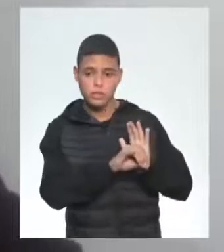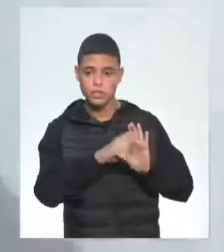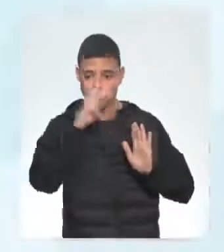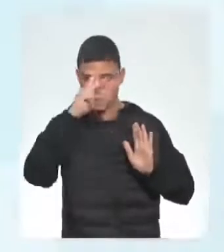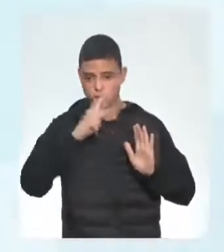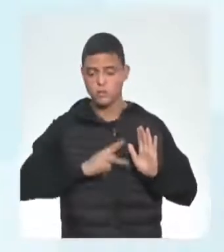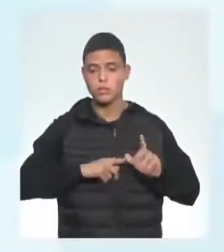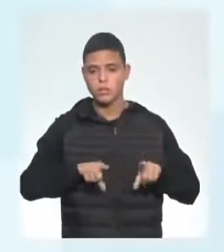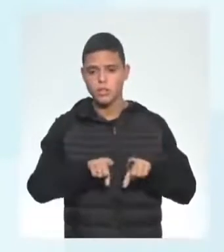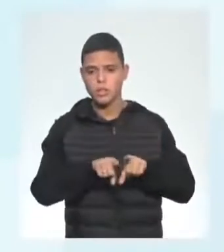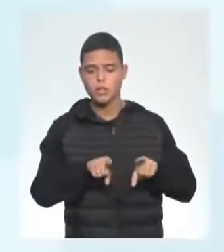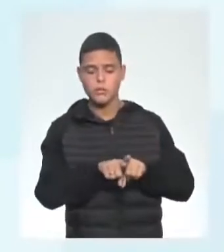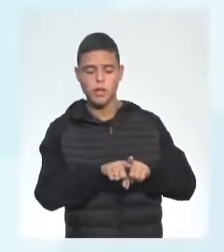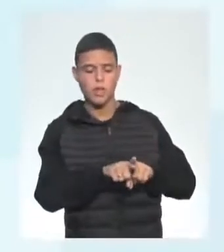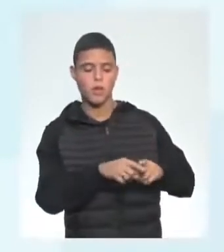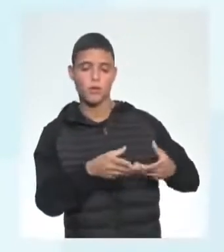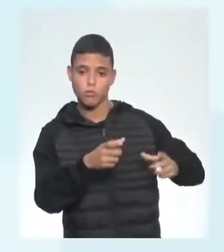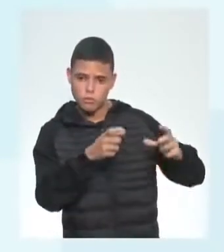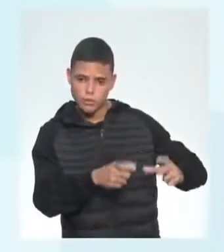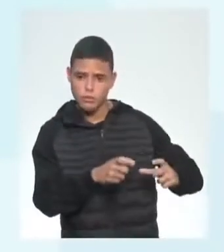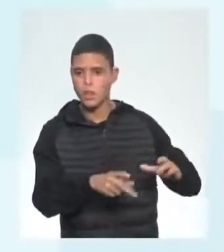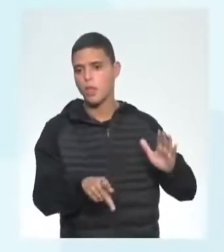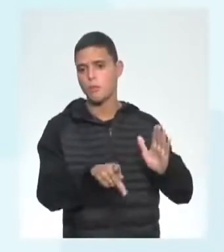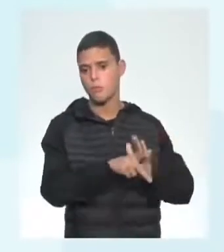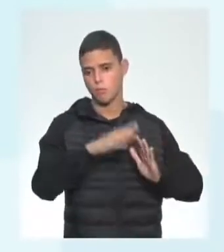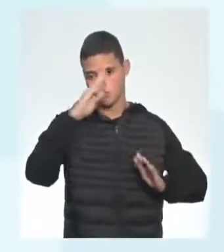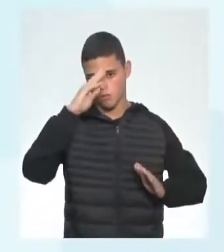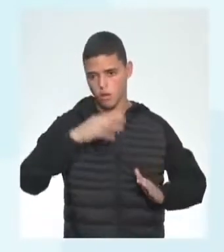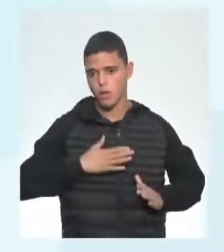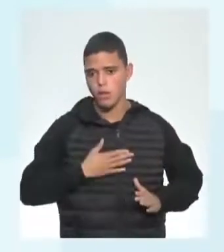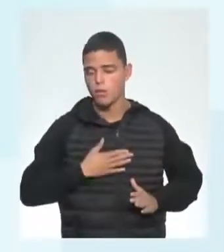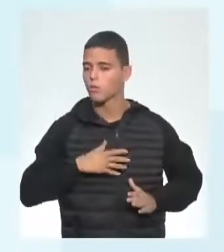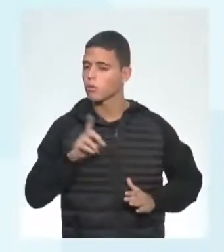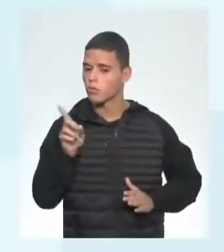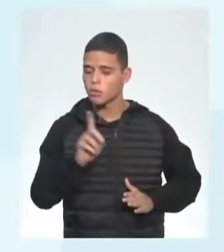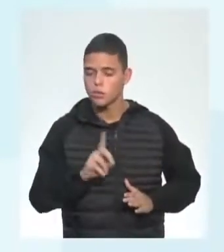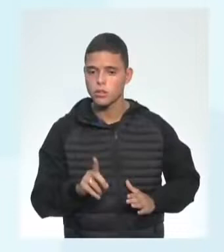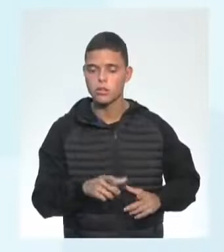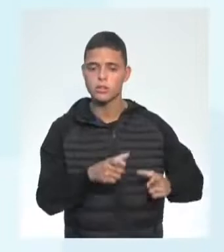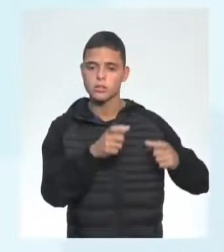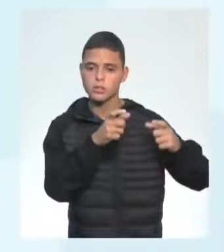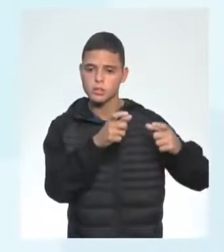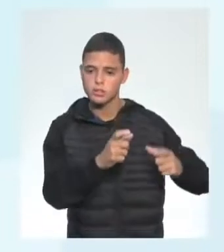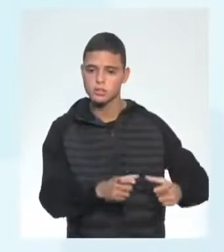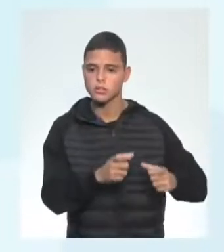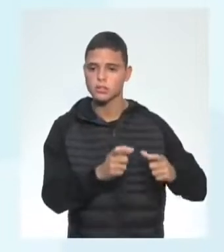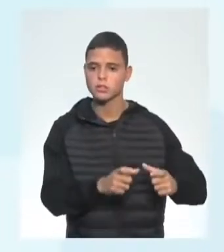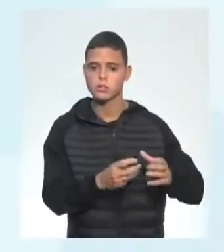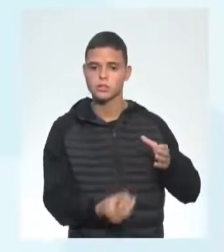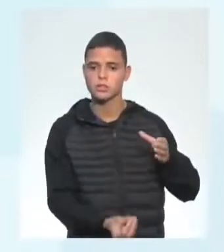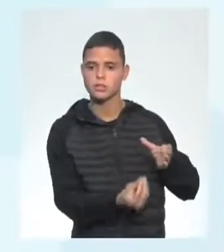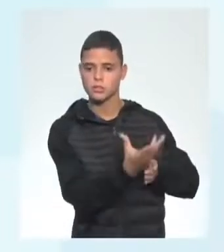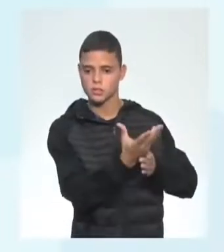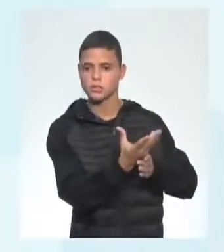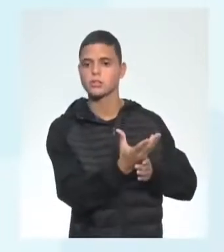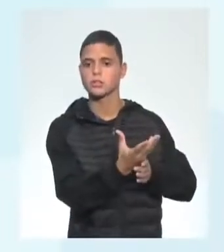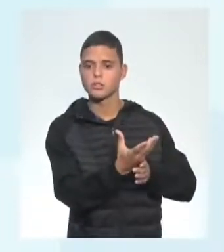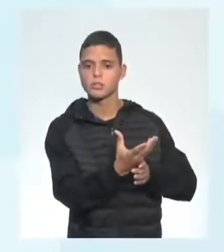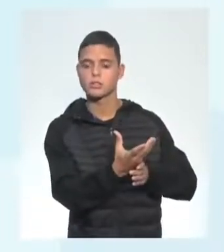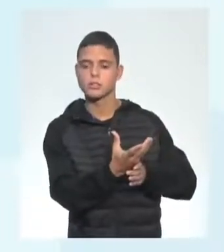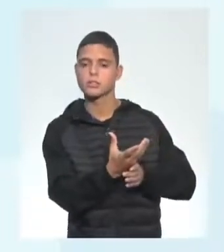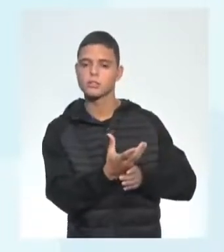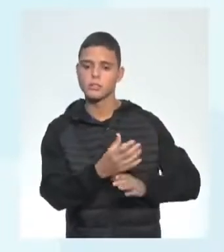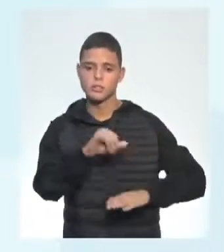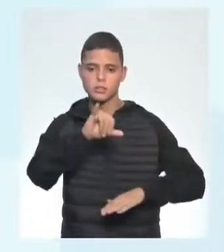eles não nos definem. Nós não somos frutos simplesmente do meio em